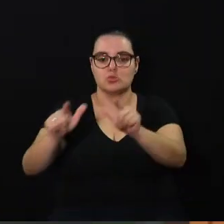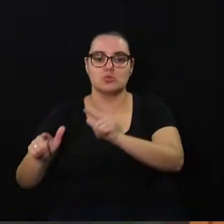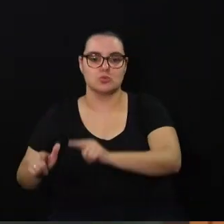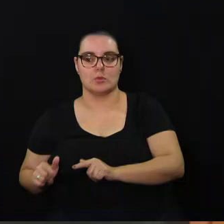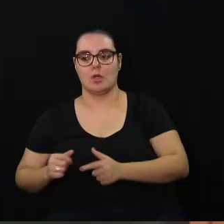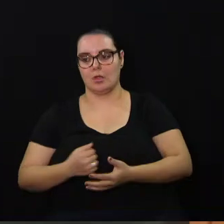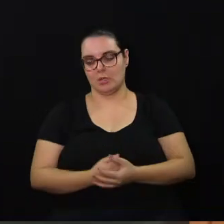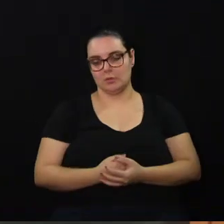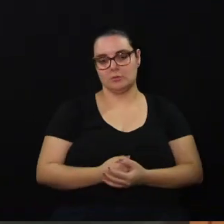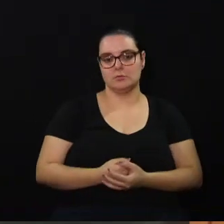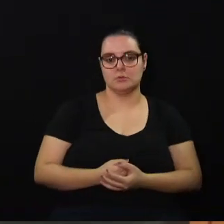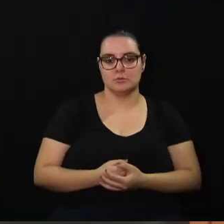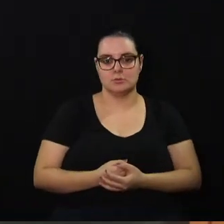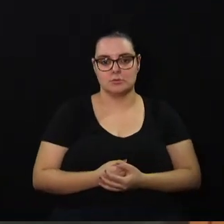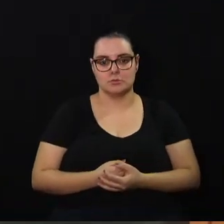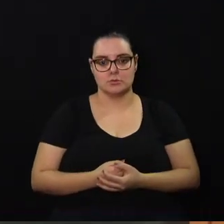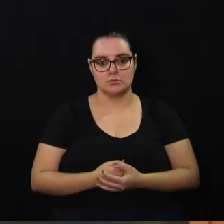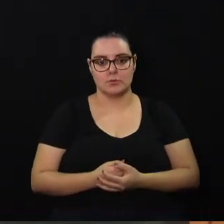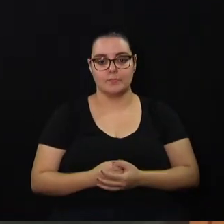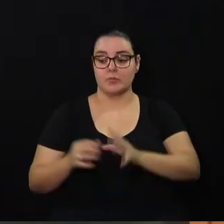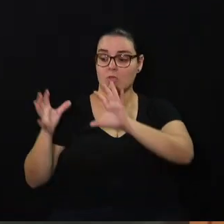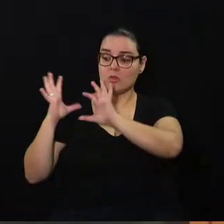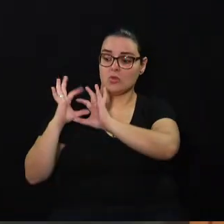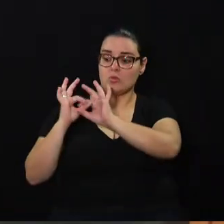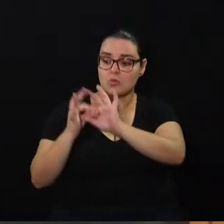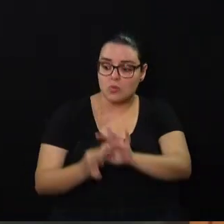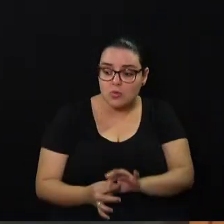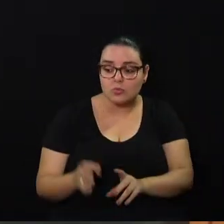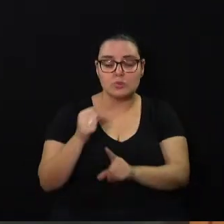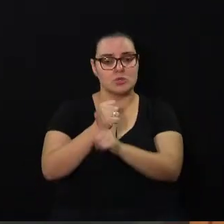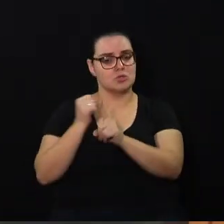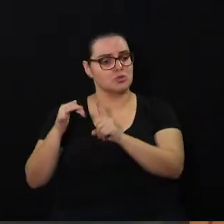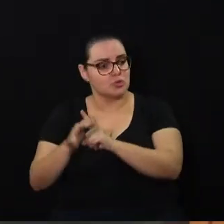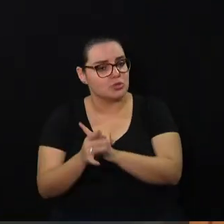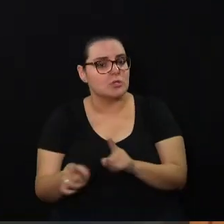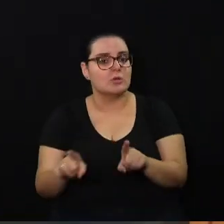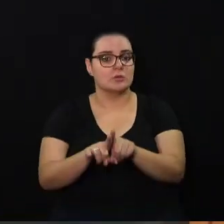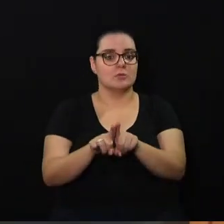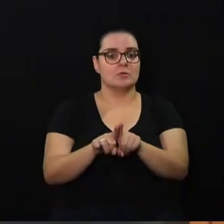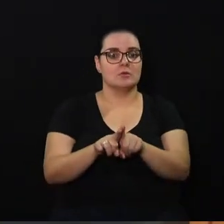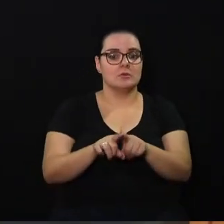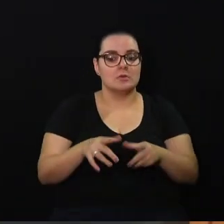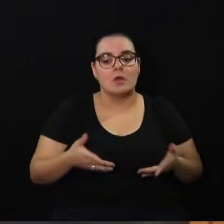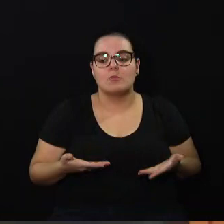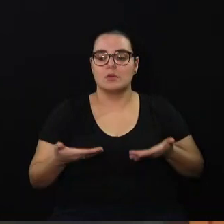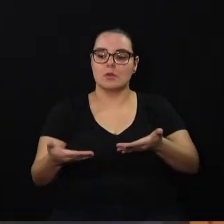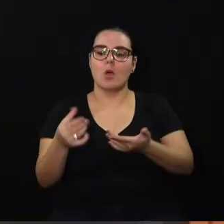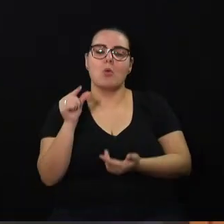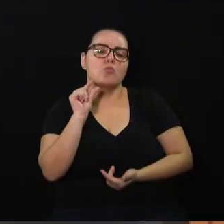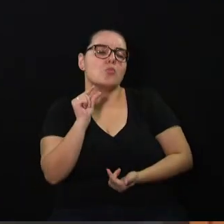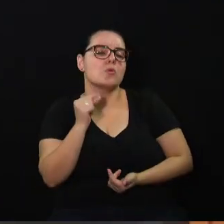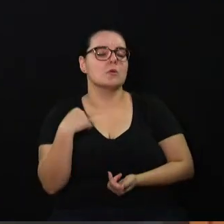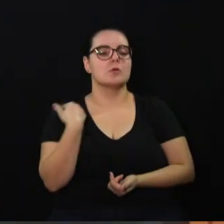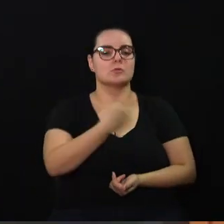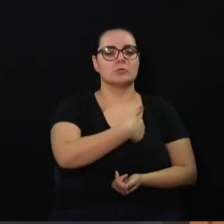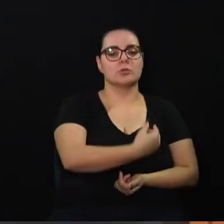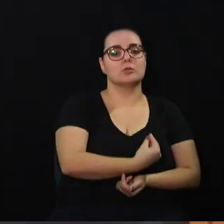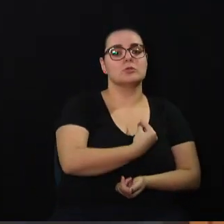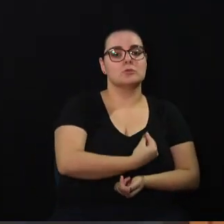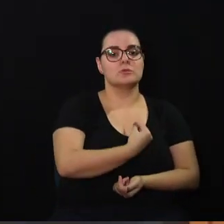e é essa a nossa missão aqui hoje trazer um pouquinho da nossa vivência o